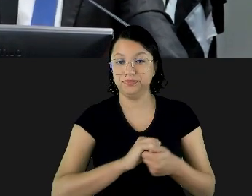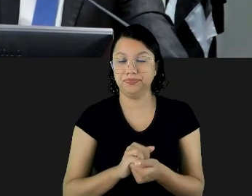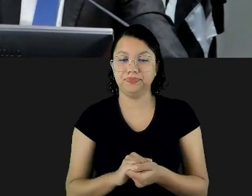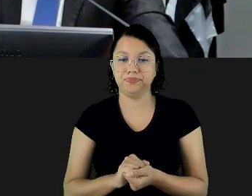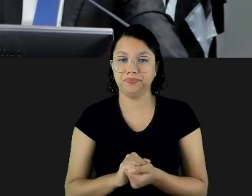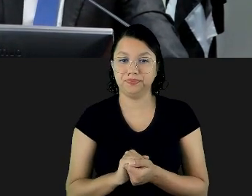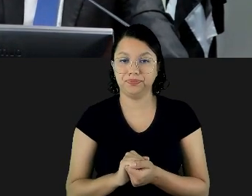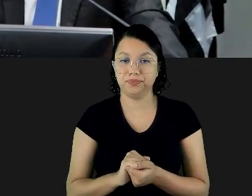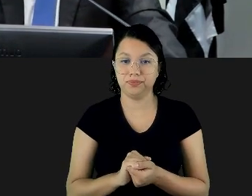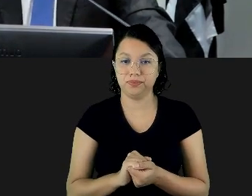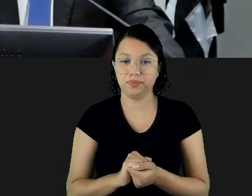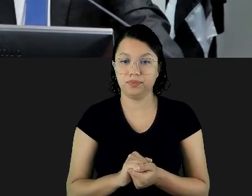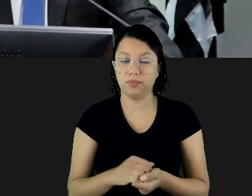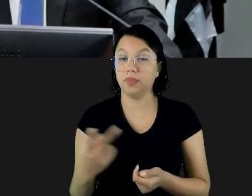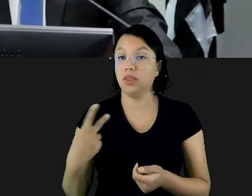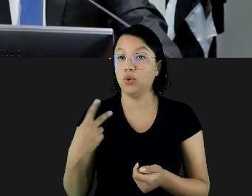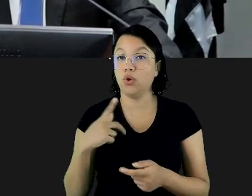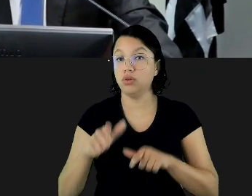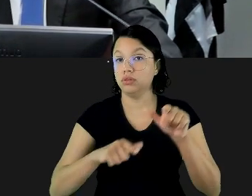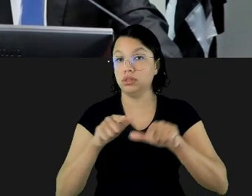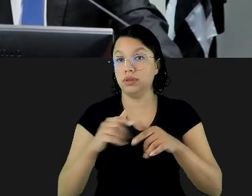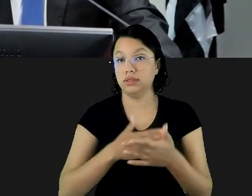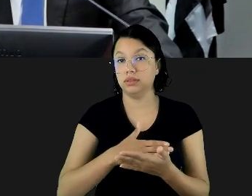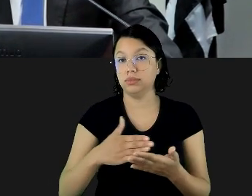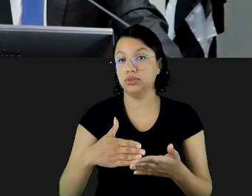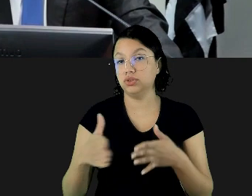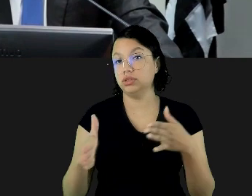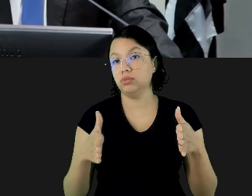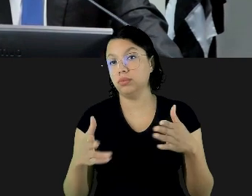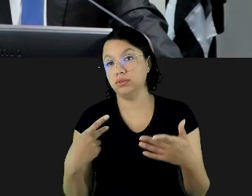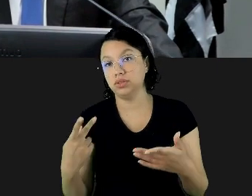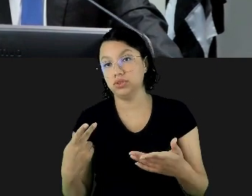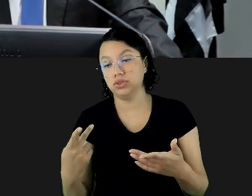E as nossas ações, a partir do momento que a gente